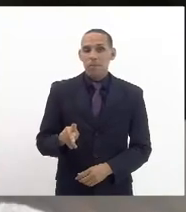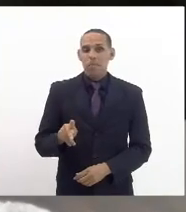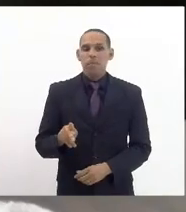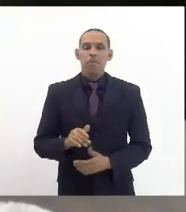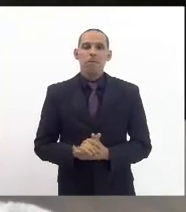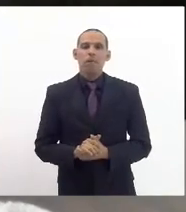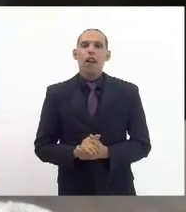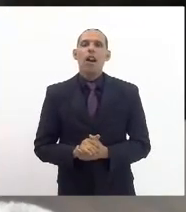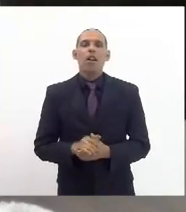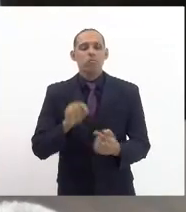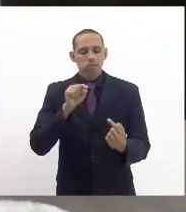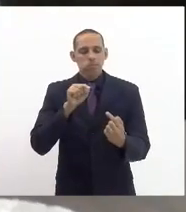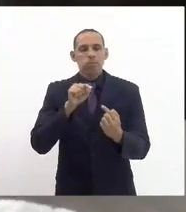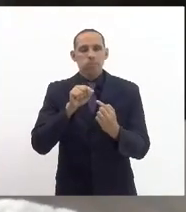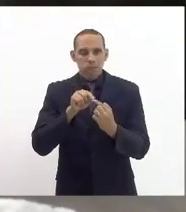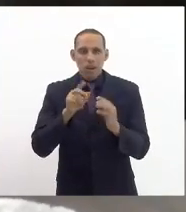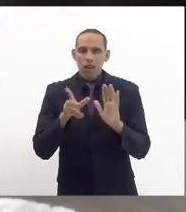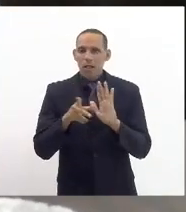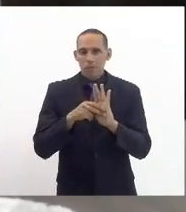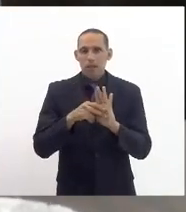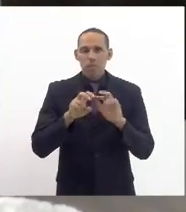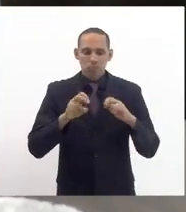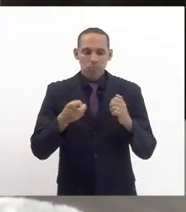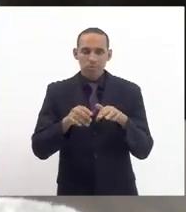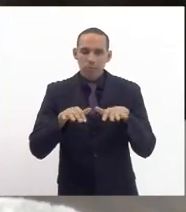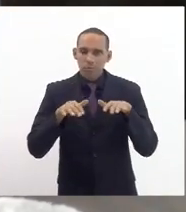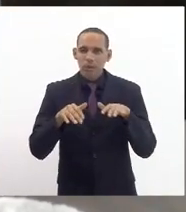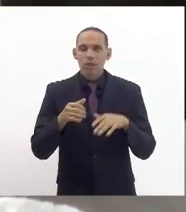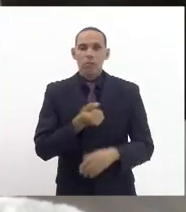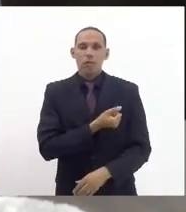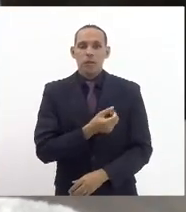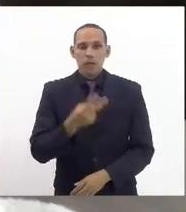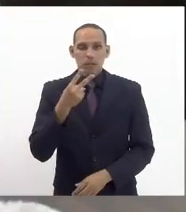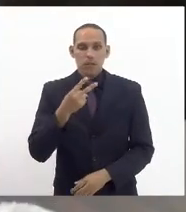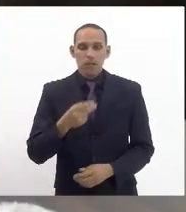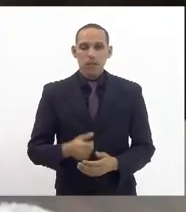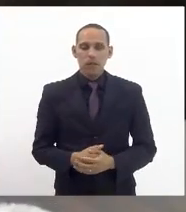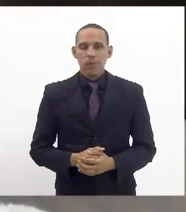parecer favorável às emendas de plenário número 2.